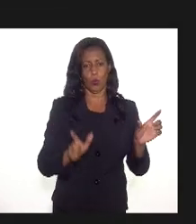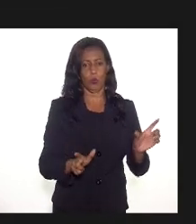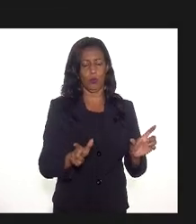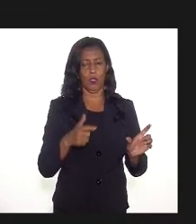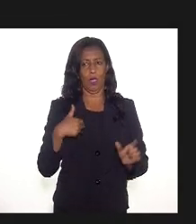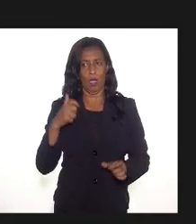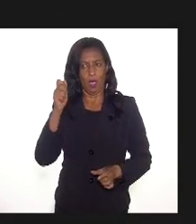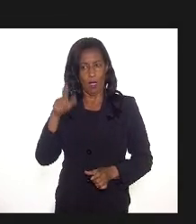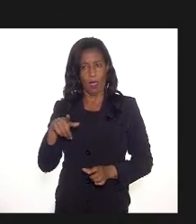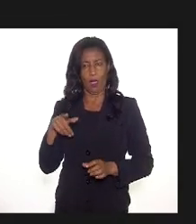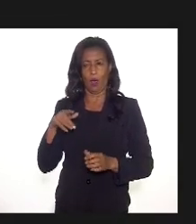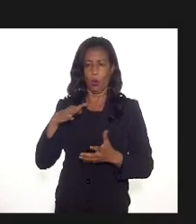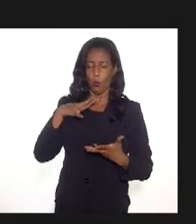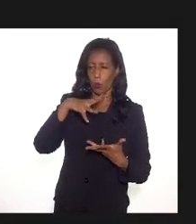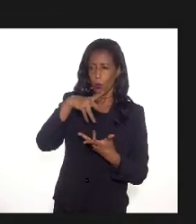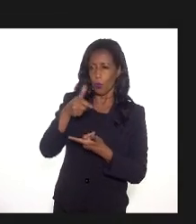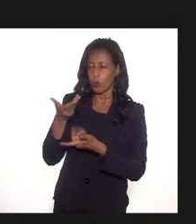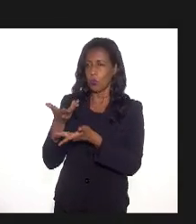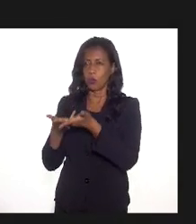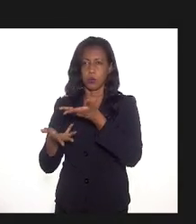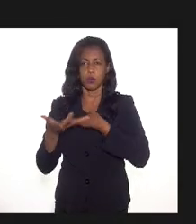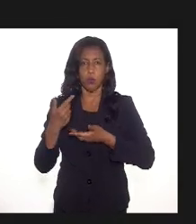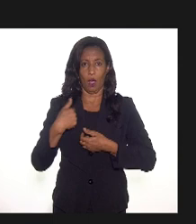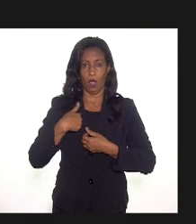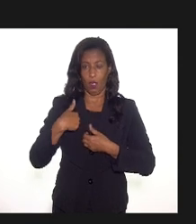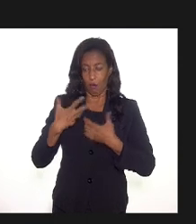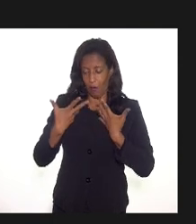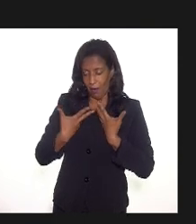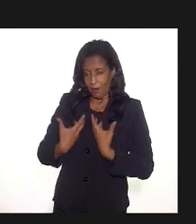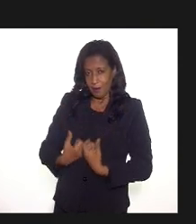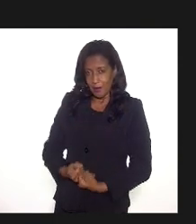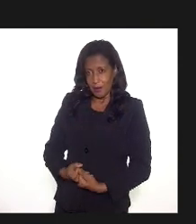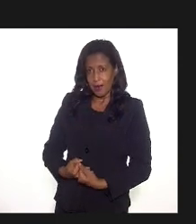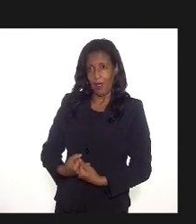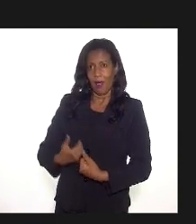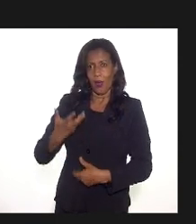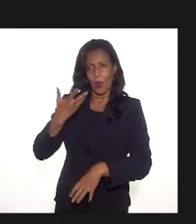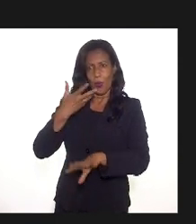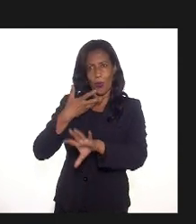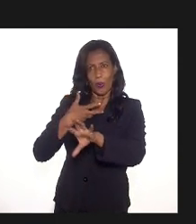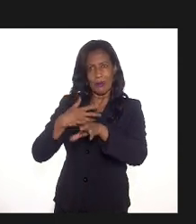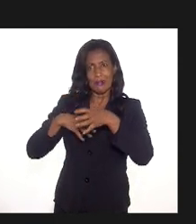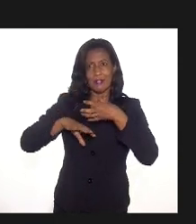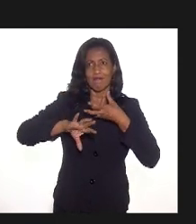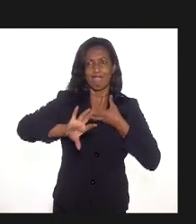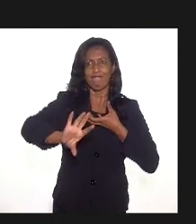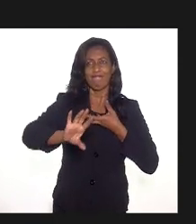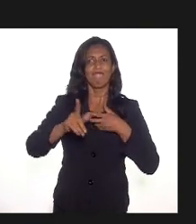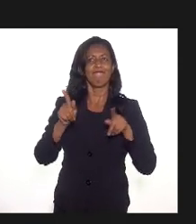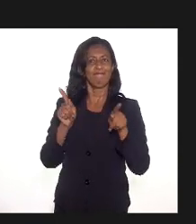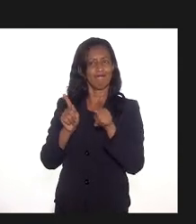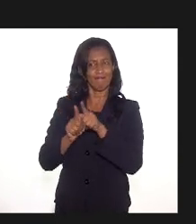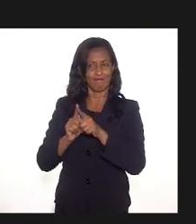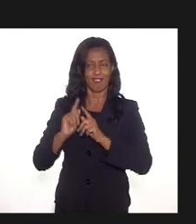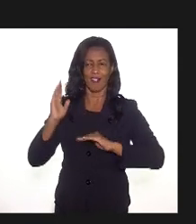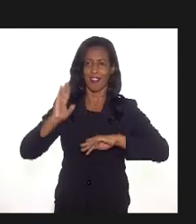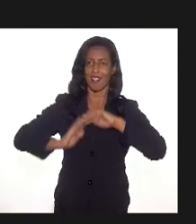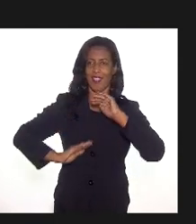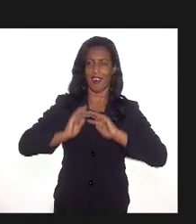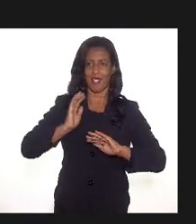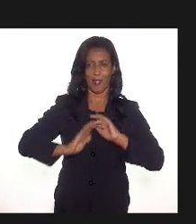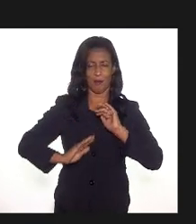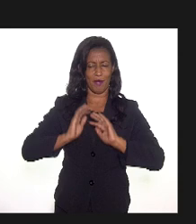se relacionar com o mundo de se aceitar e aceitar os outros da capacidade de